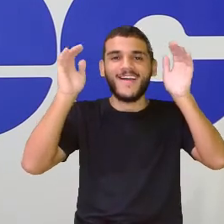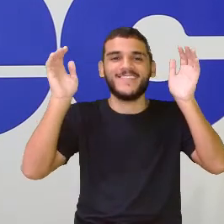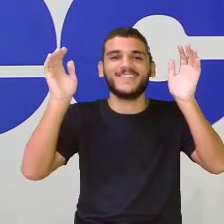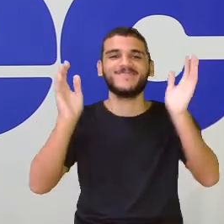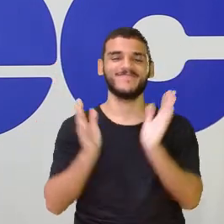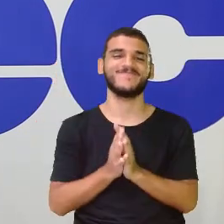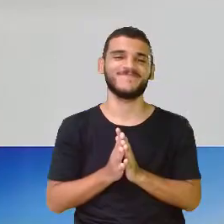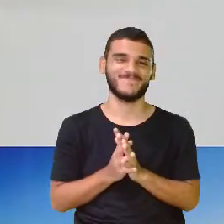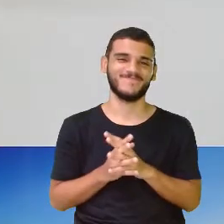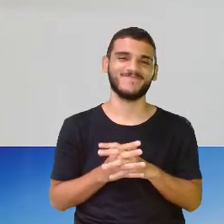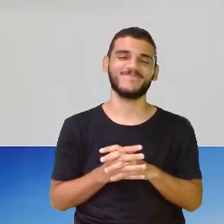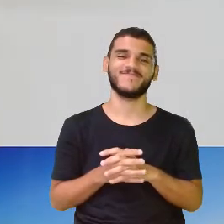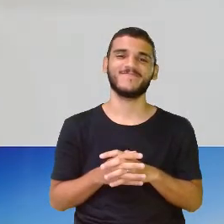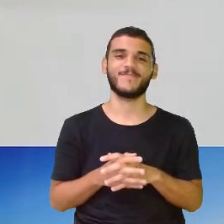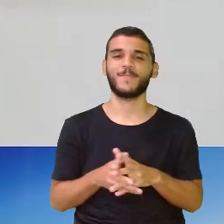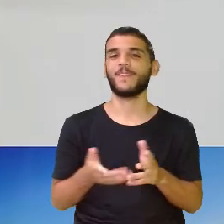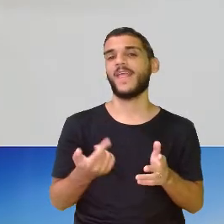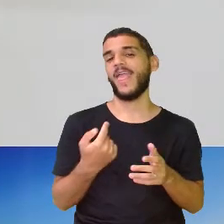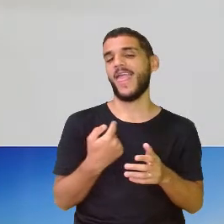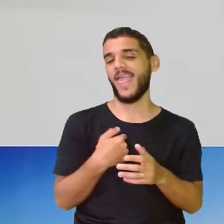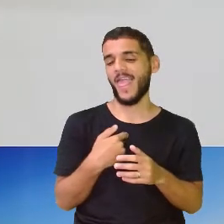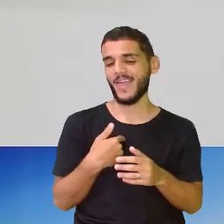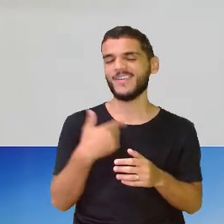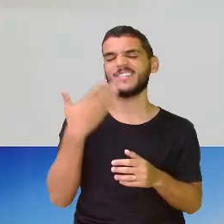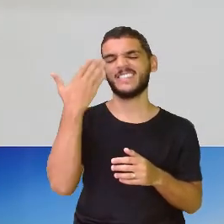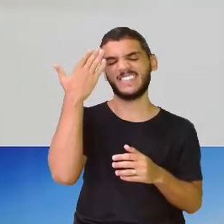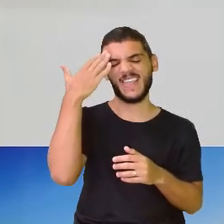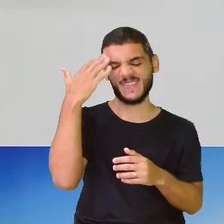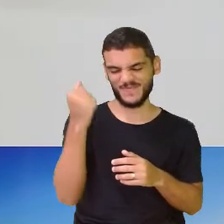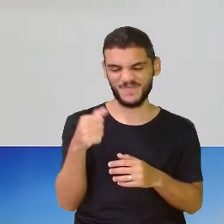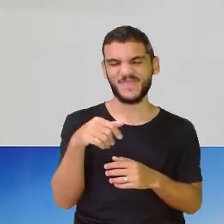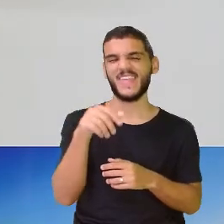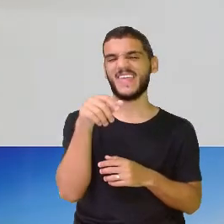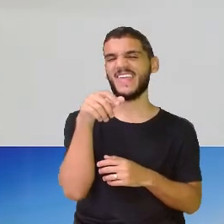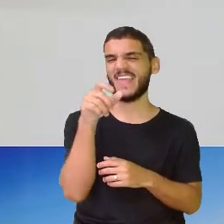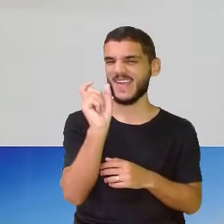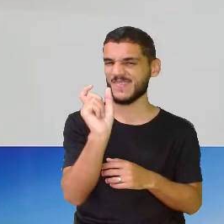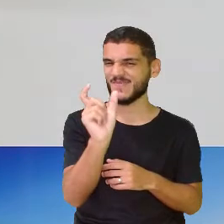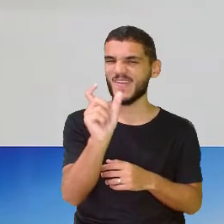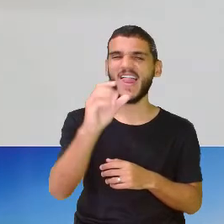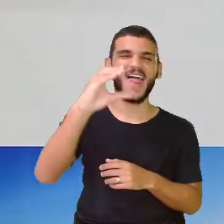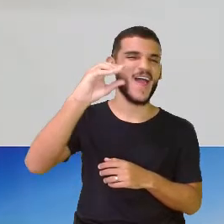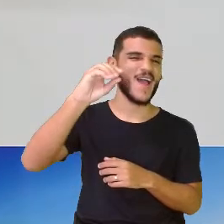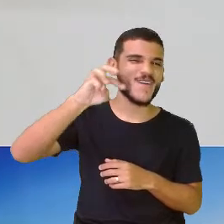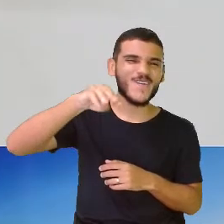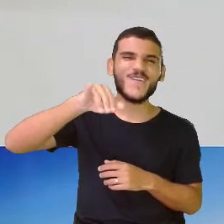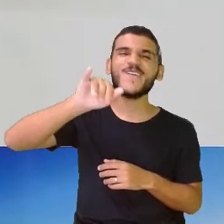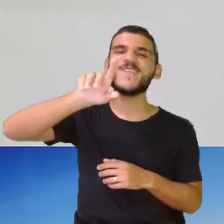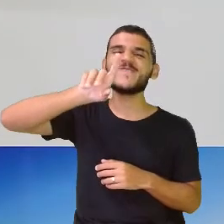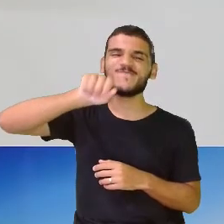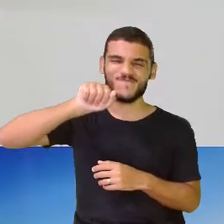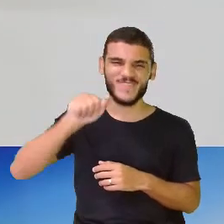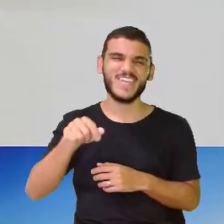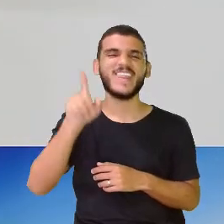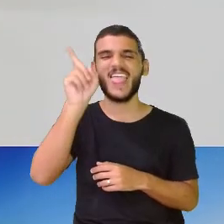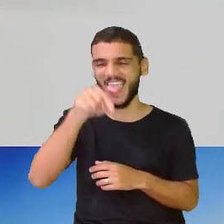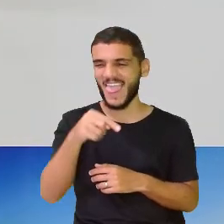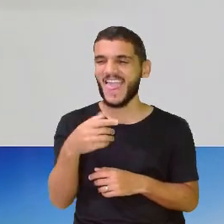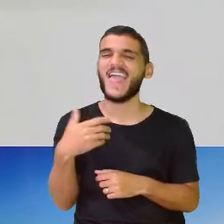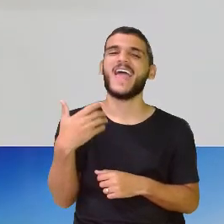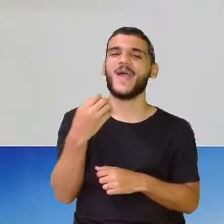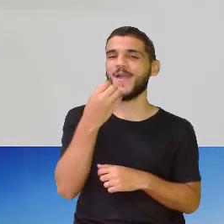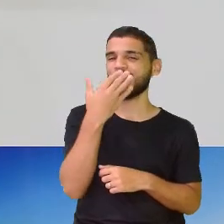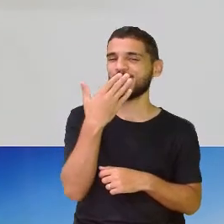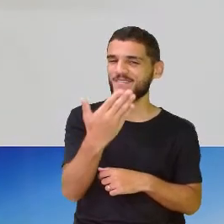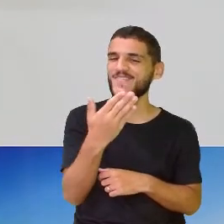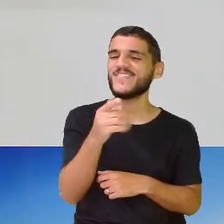Eu desconfiei desde o princípio que a palavra comida estava entre a sua preferida.